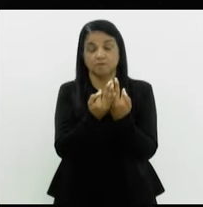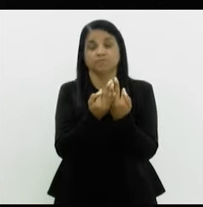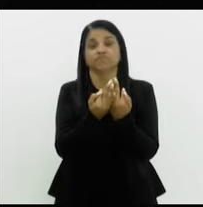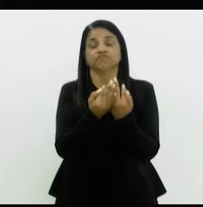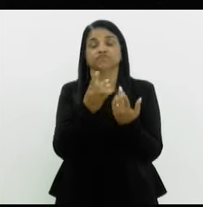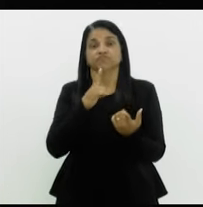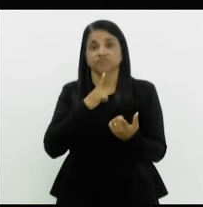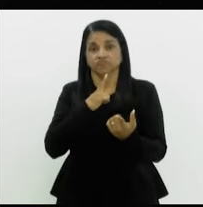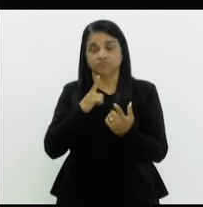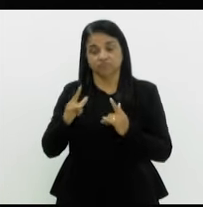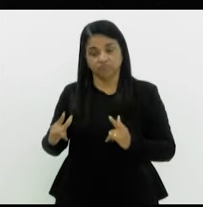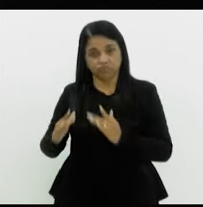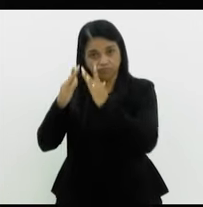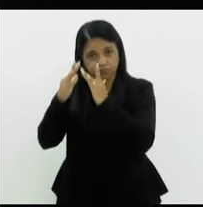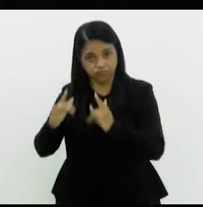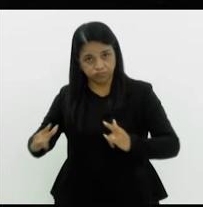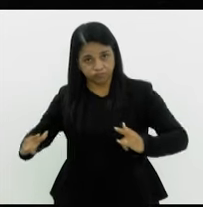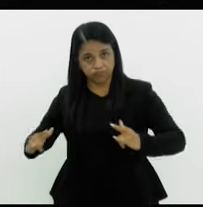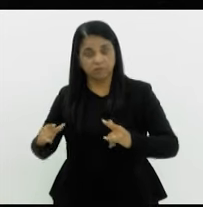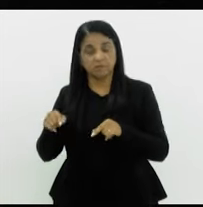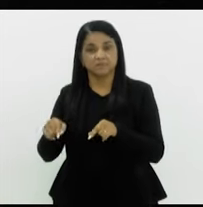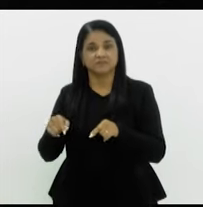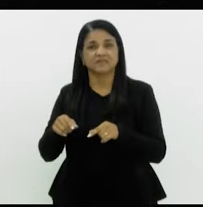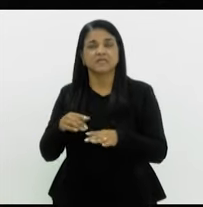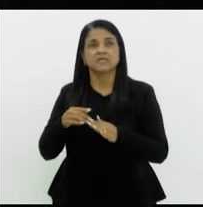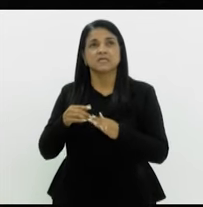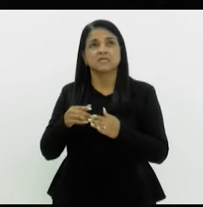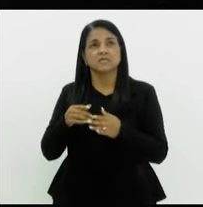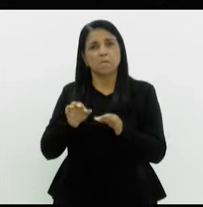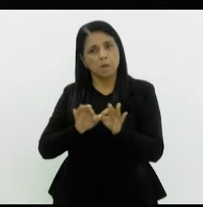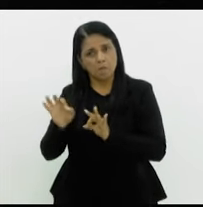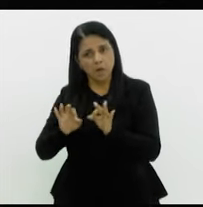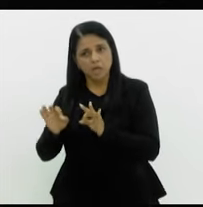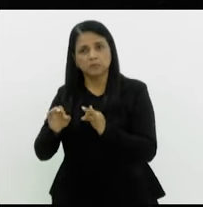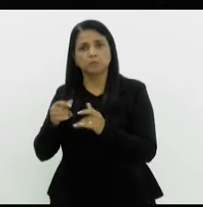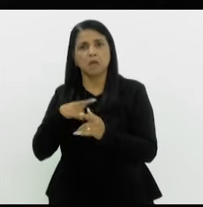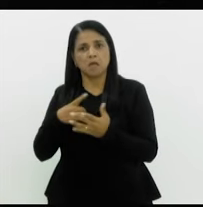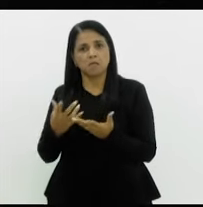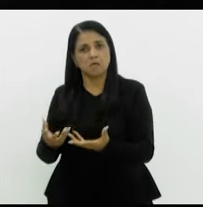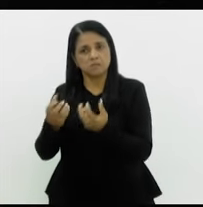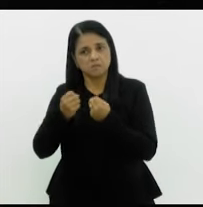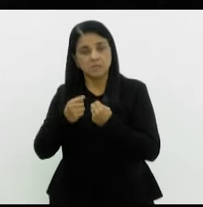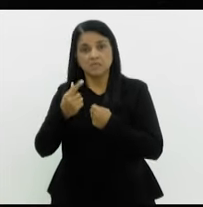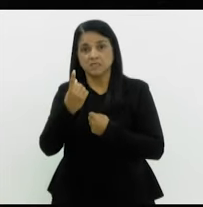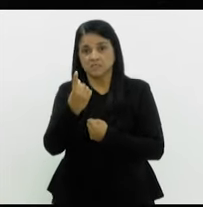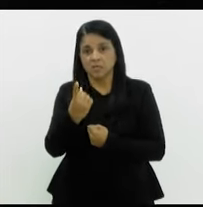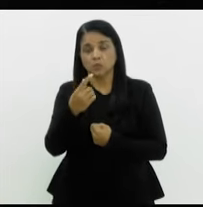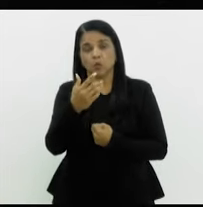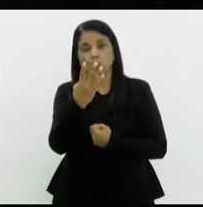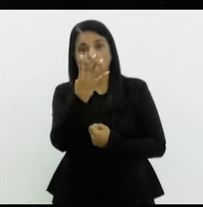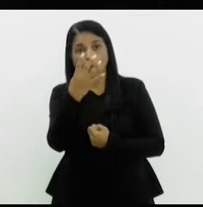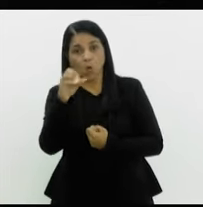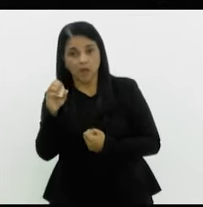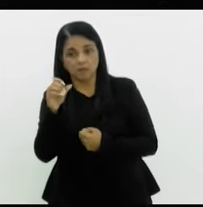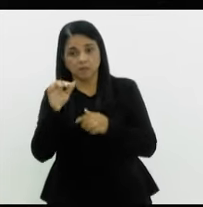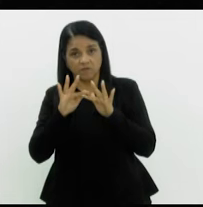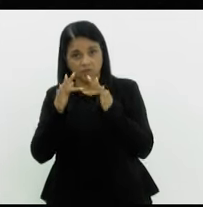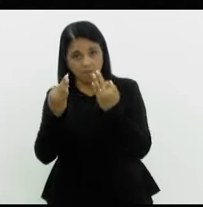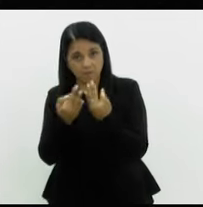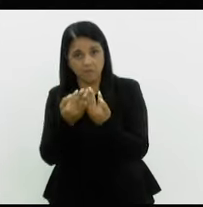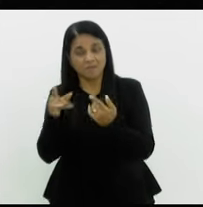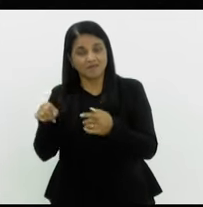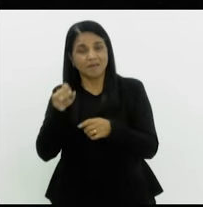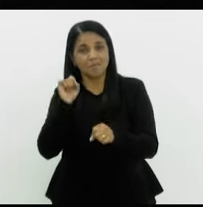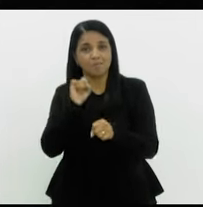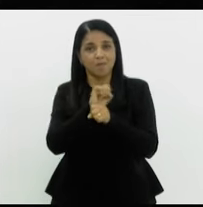assentamento esteja preparado para receber até 140 famílias, mas estamos enfrentando uma paralisia jurídica no